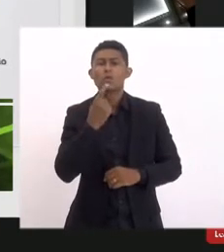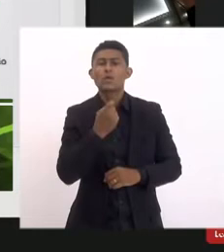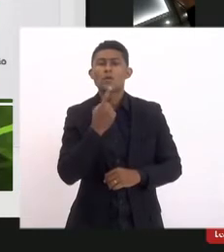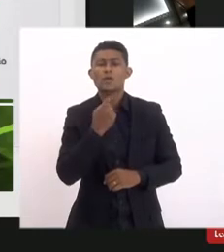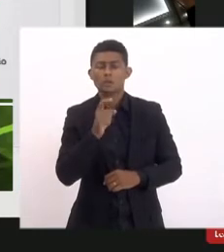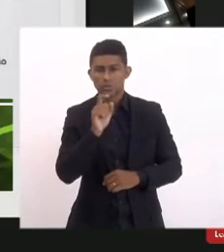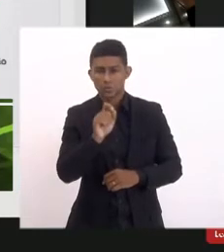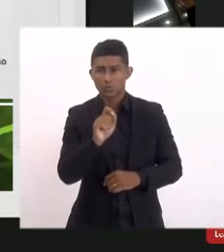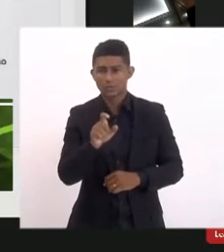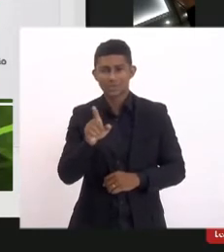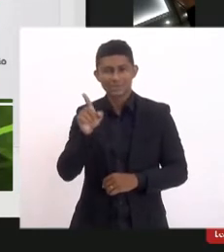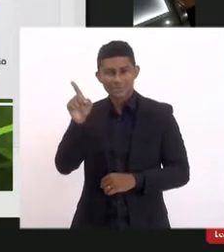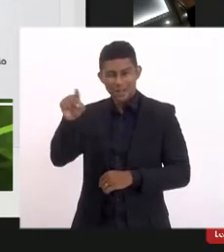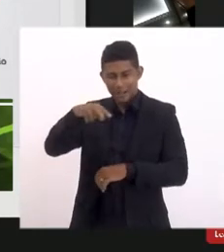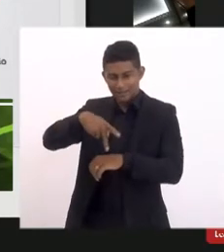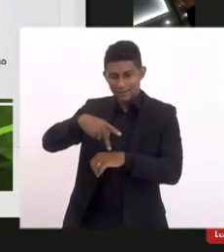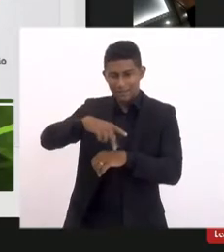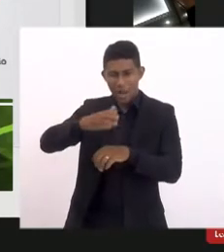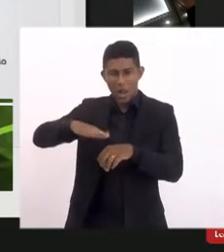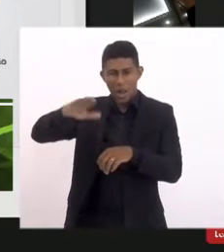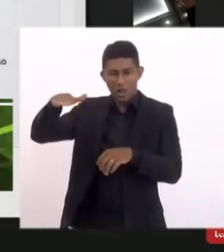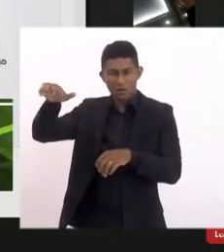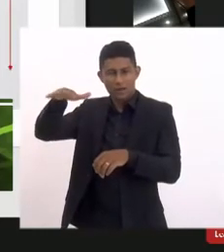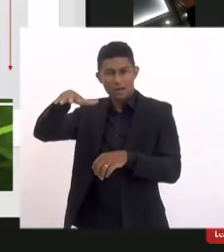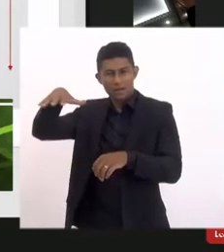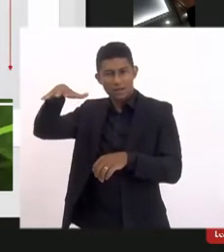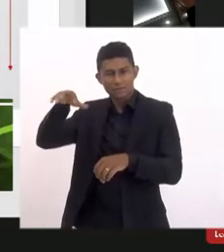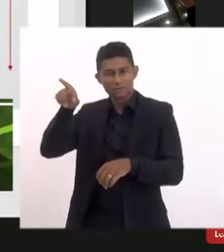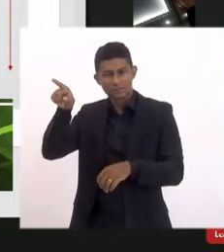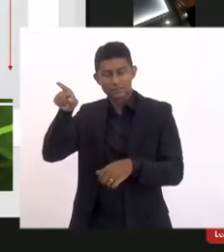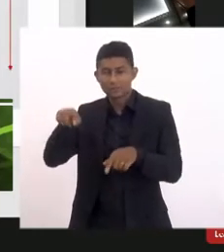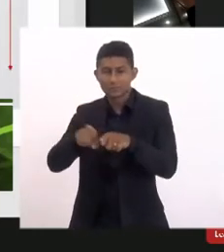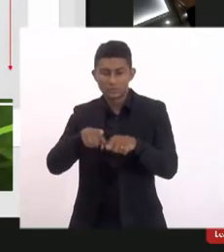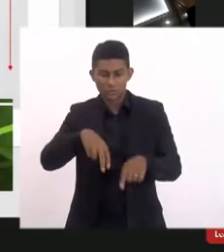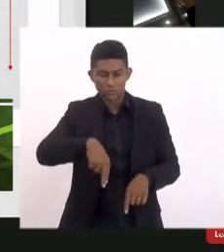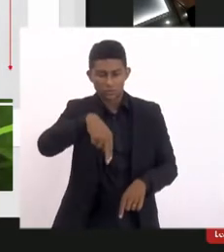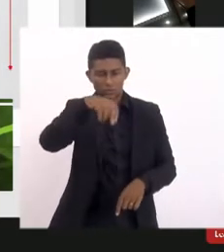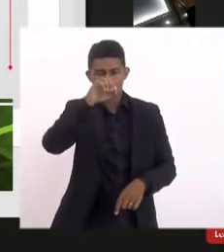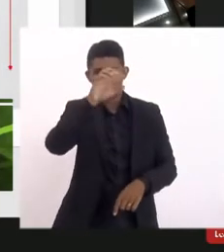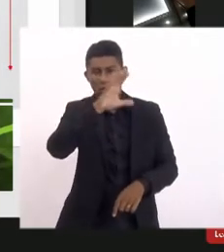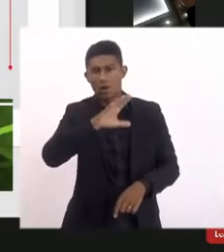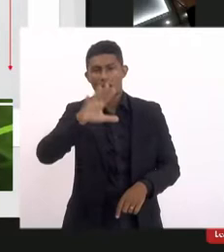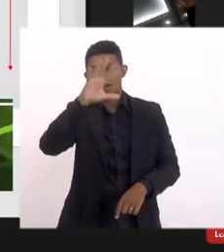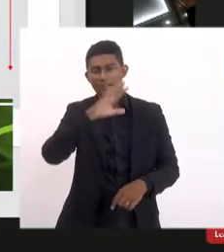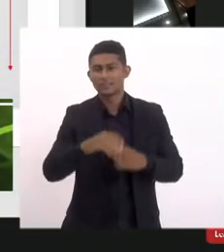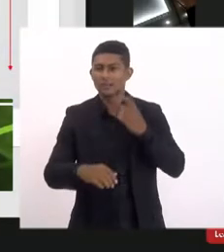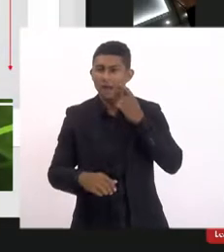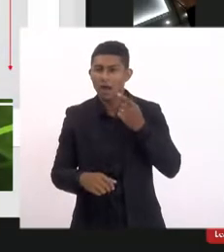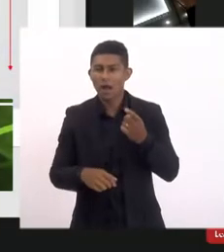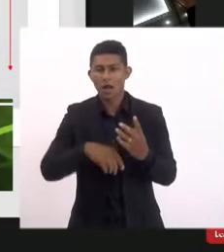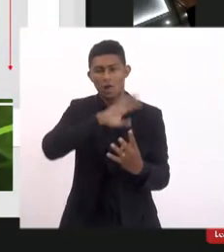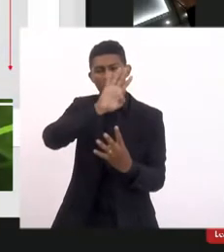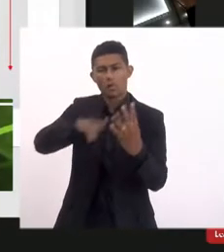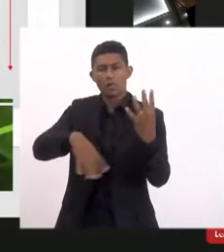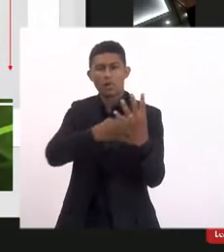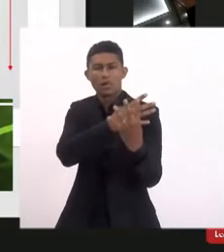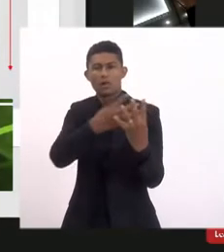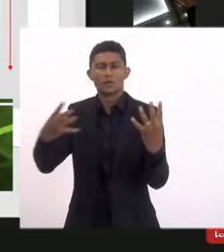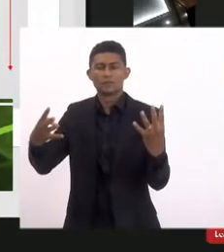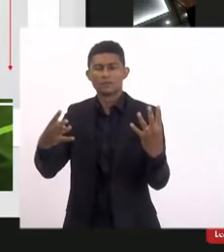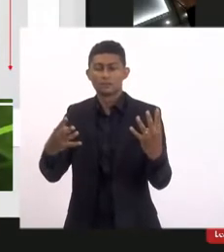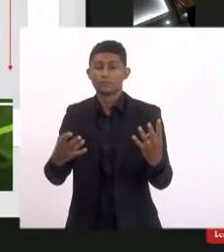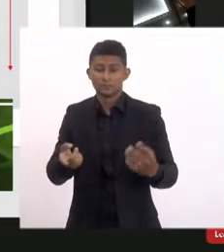Serrana e a noroeste aqui. E quando a gente olha essa tabela, a gente entende, porque os indicadores que nós